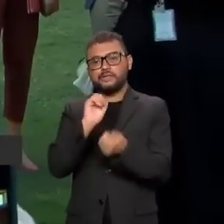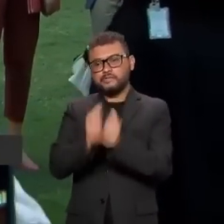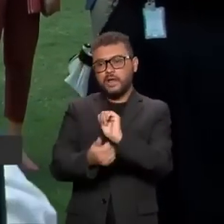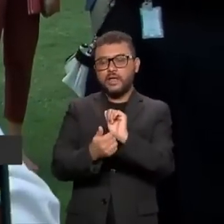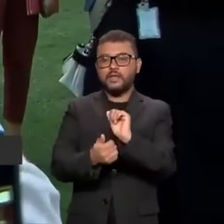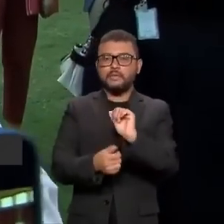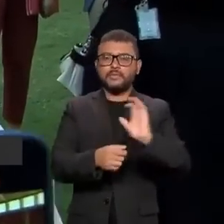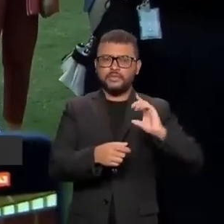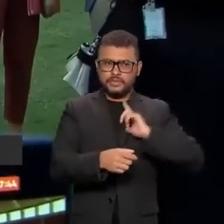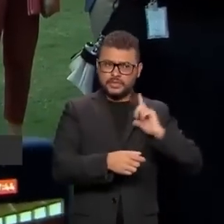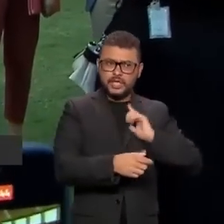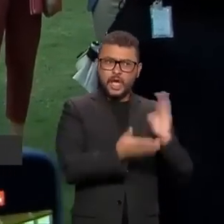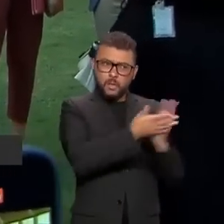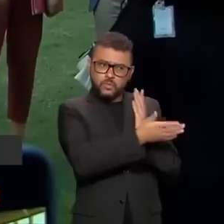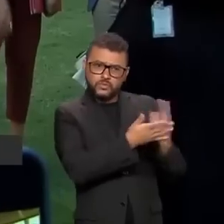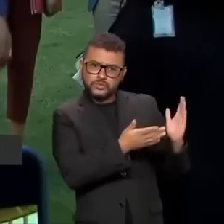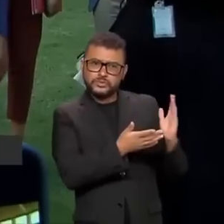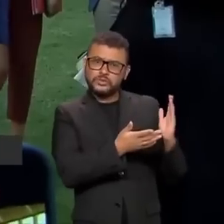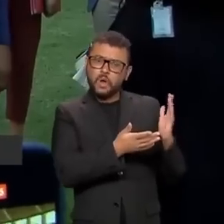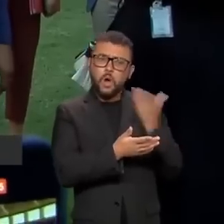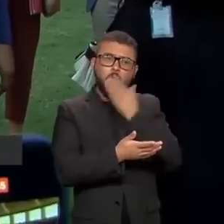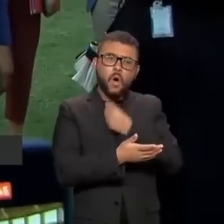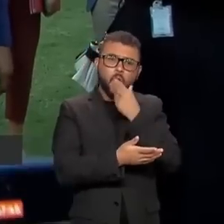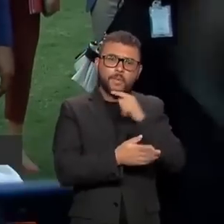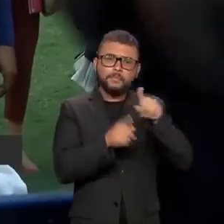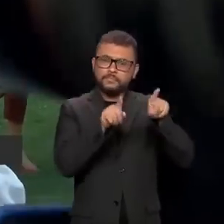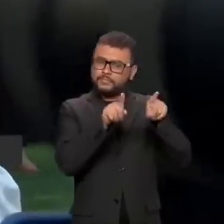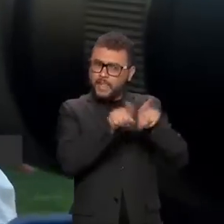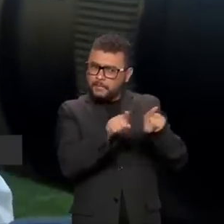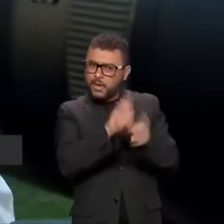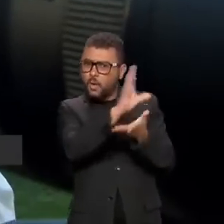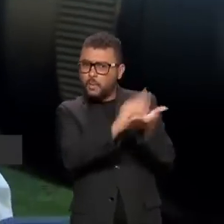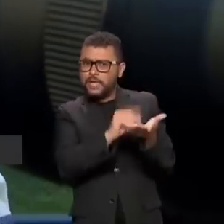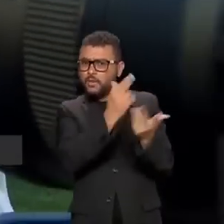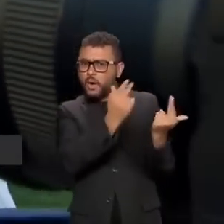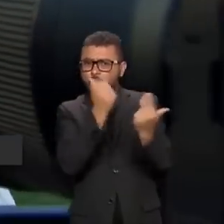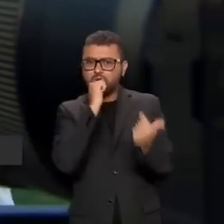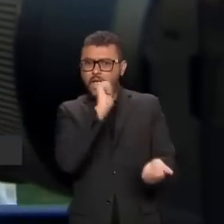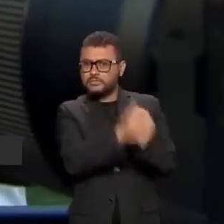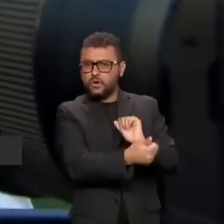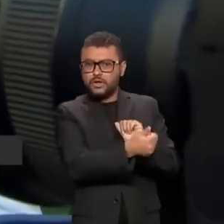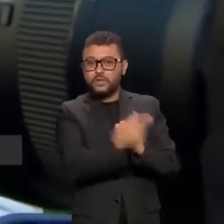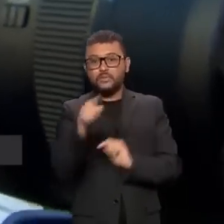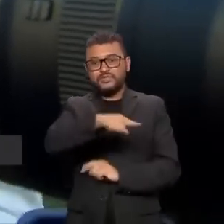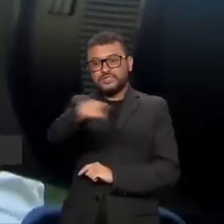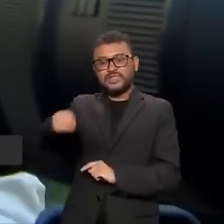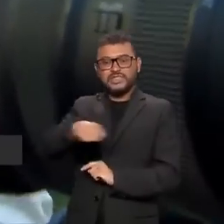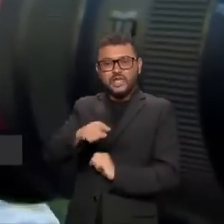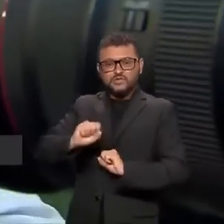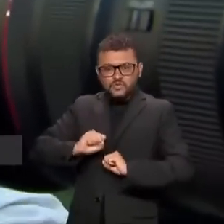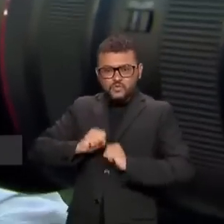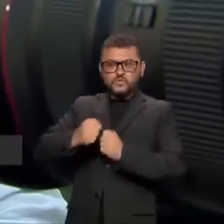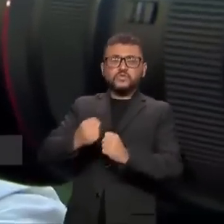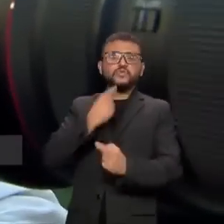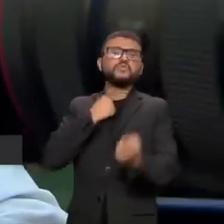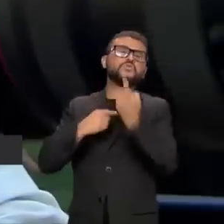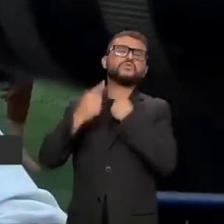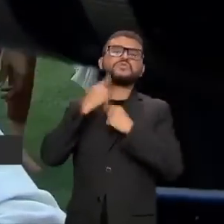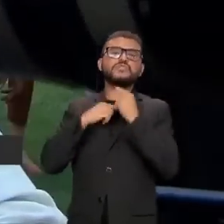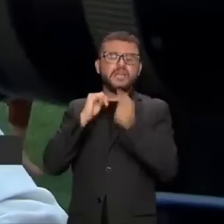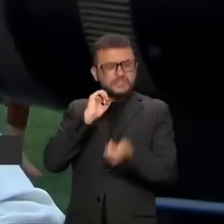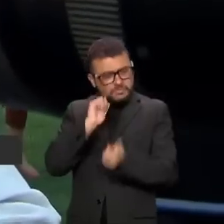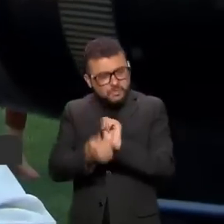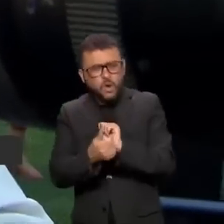que os homens precisariam olhar vocês jogar para eles aprenderem a jogar. Sobretudo com a disposição de jogar, com a vontade de